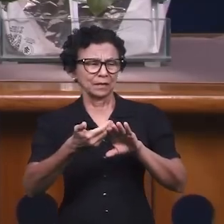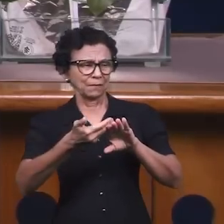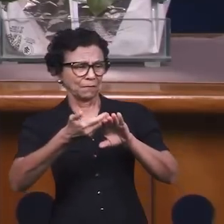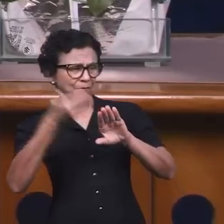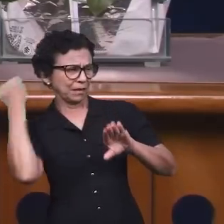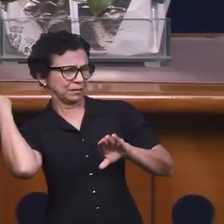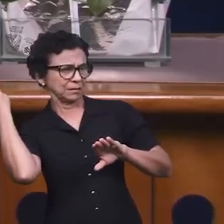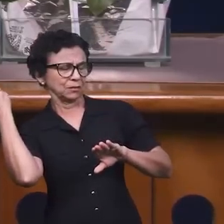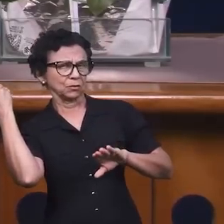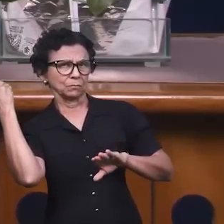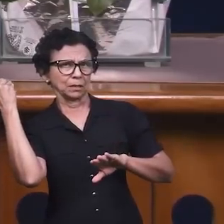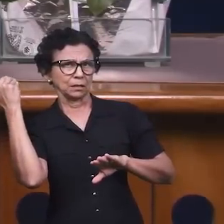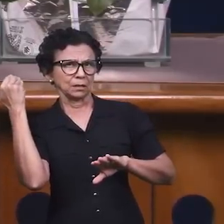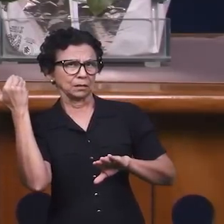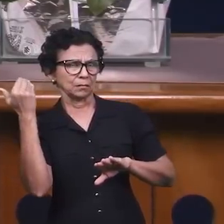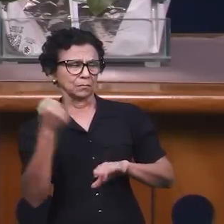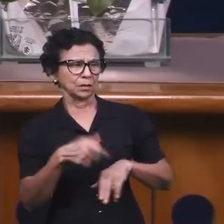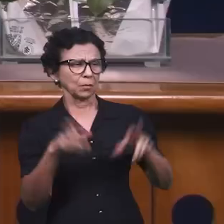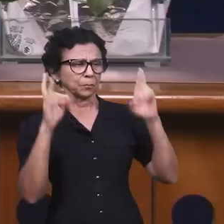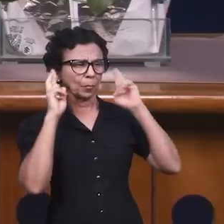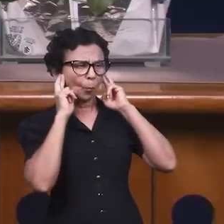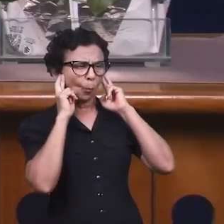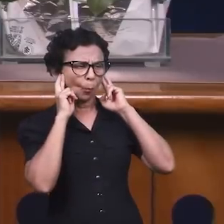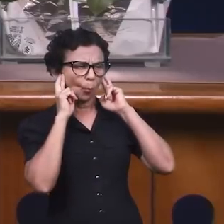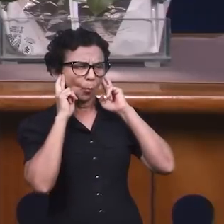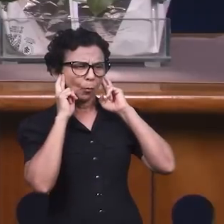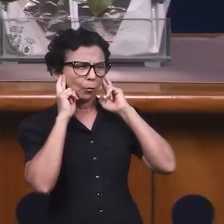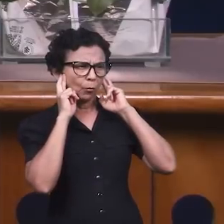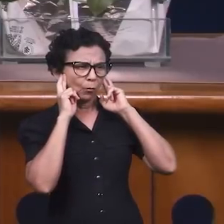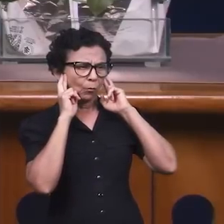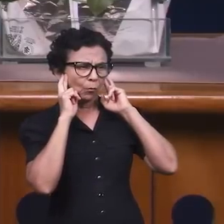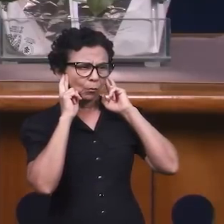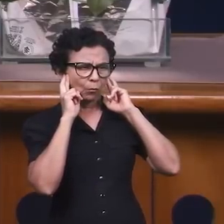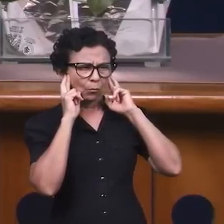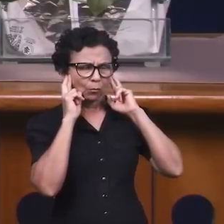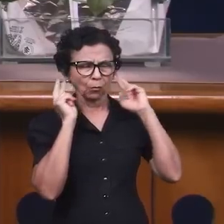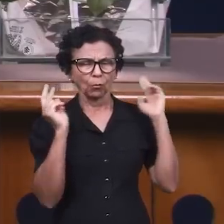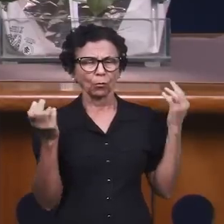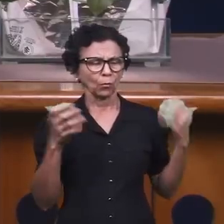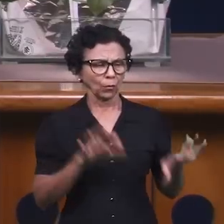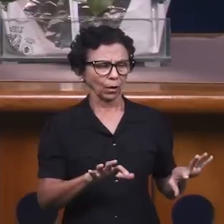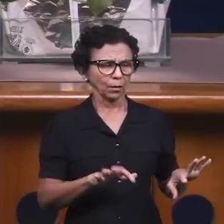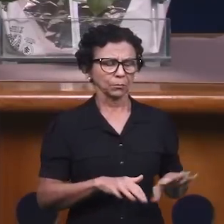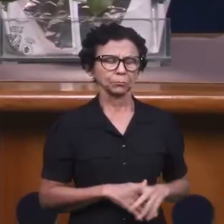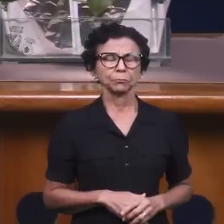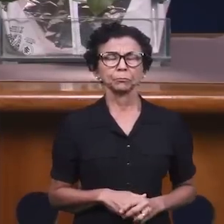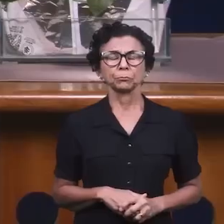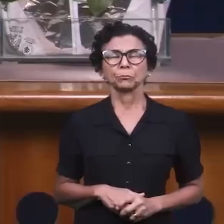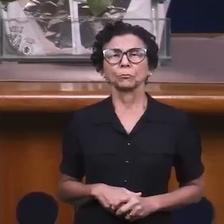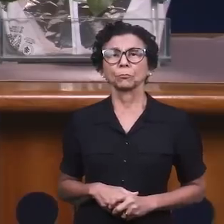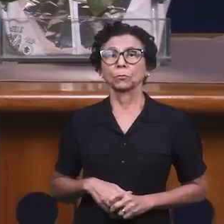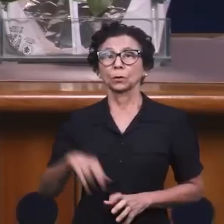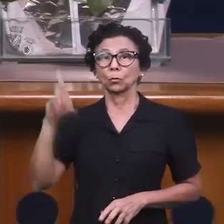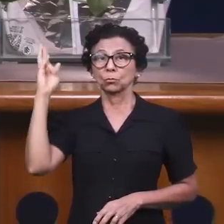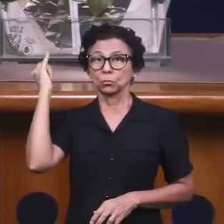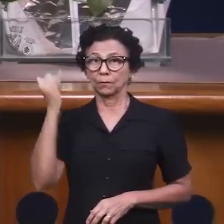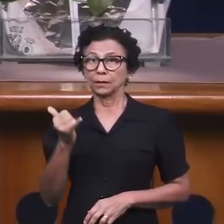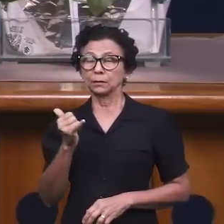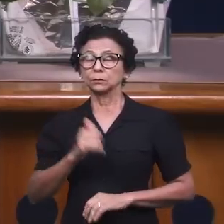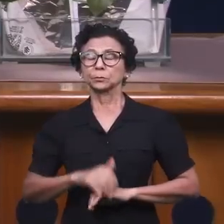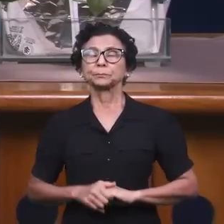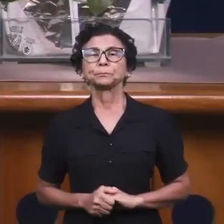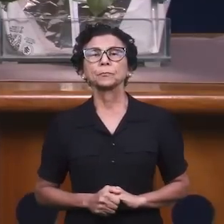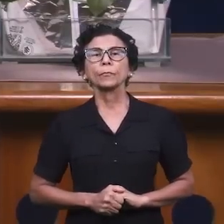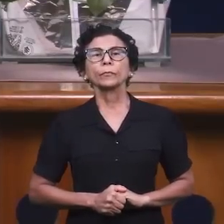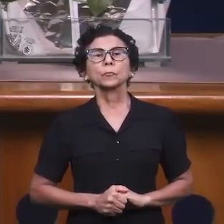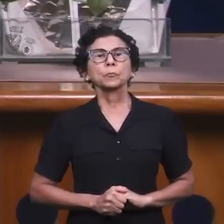teus instrumentos. Então era algo muito sério que o Senhor estava estabelecendo e mostrando para Israel. Porque o